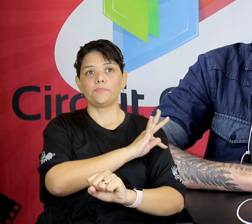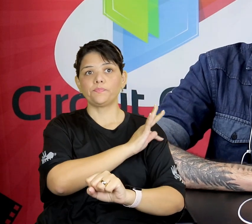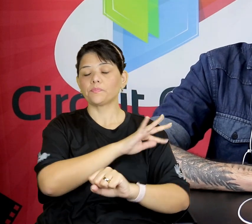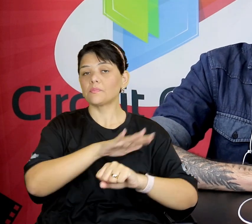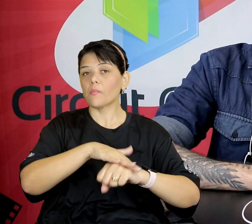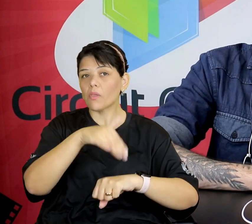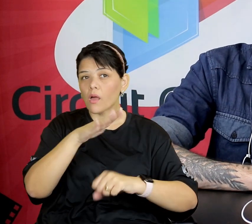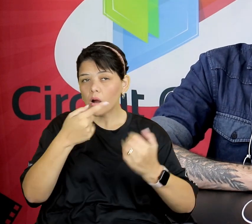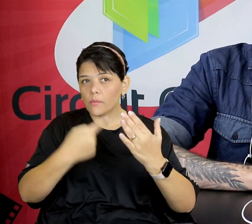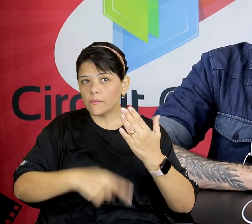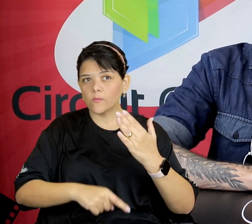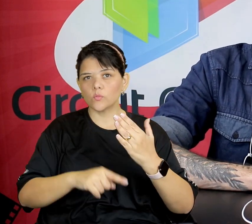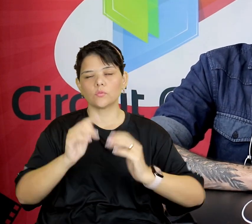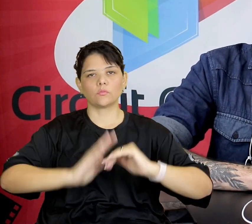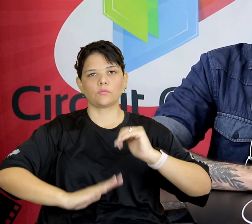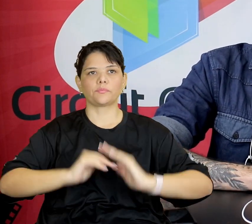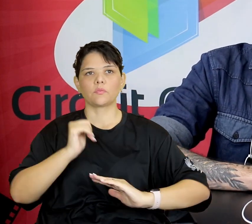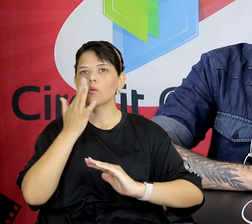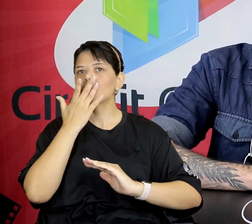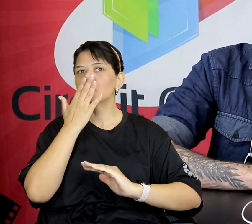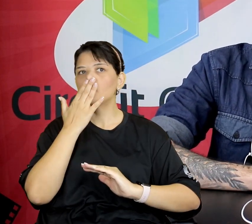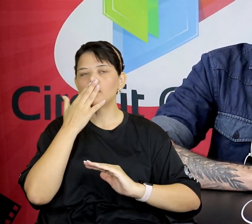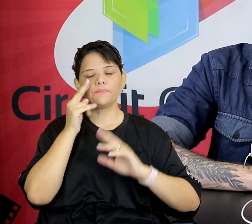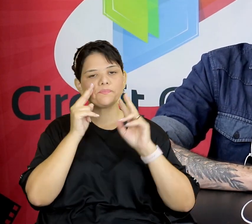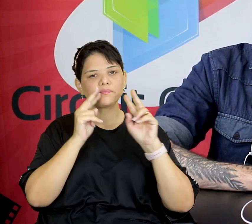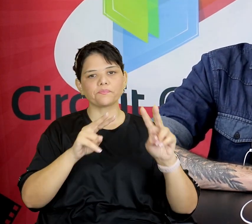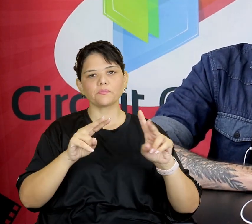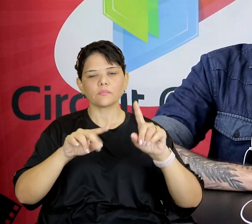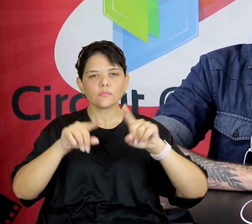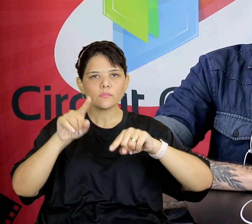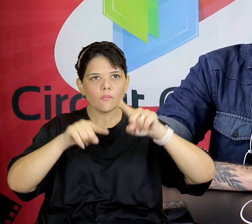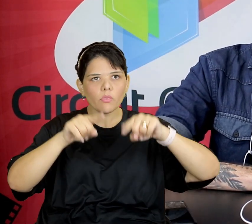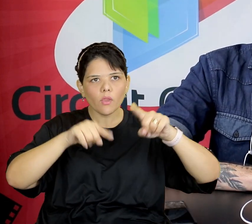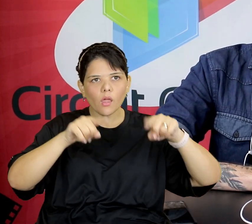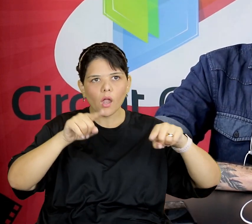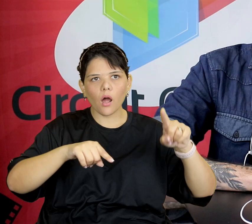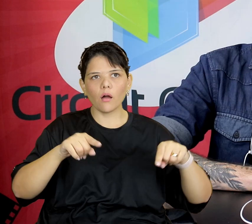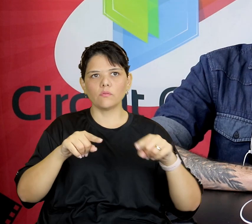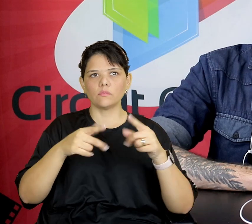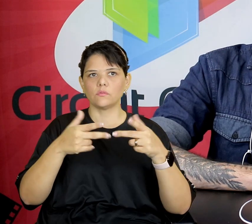tranquilo? Então, não vamos olhar gráfico, não vamos olhar nada assim, beleza?